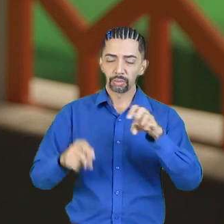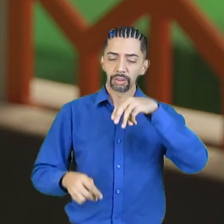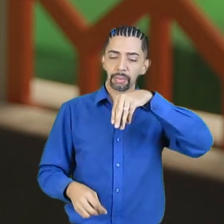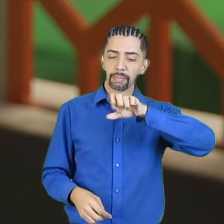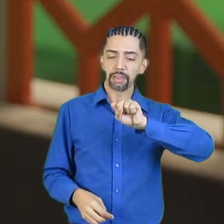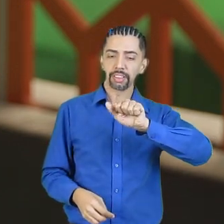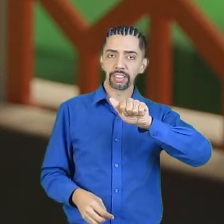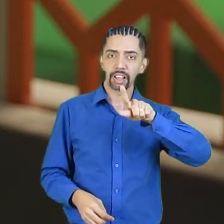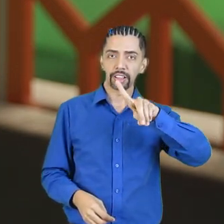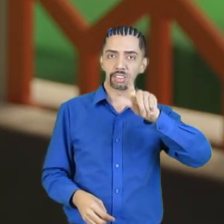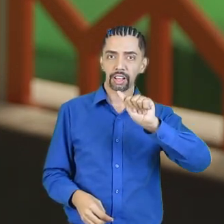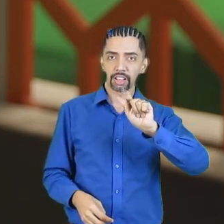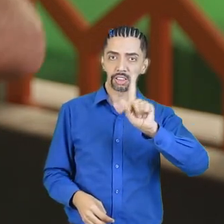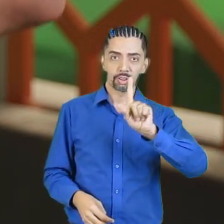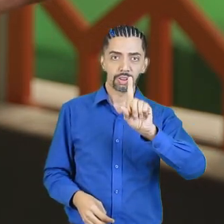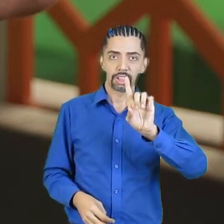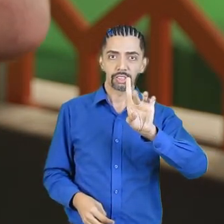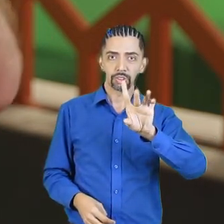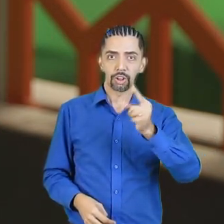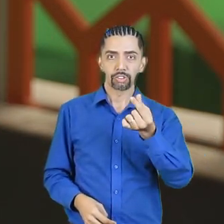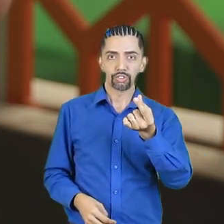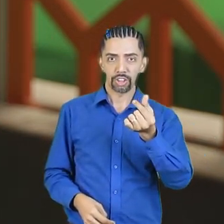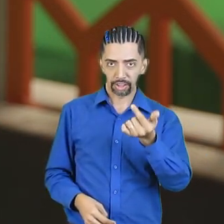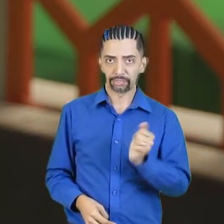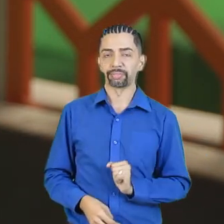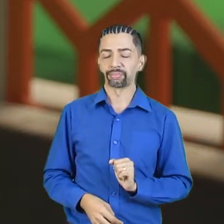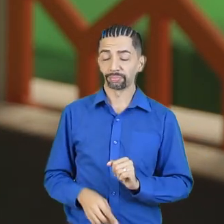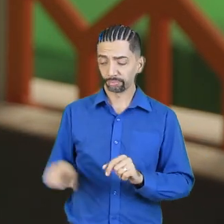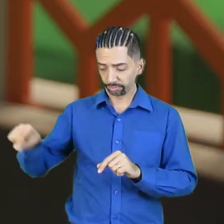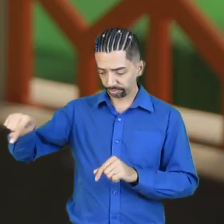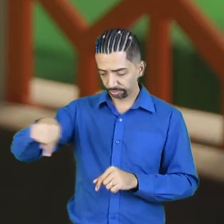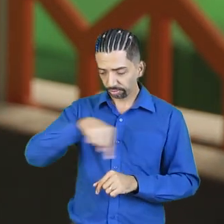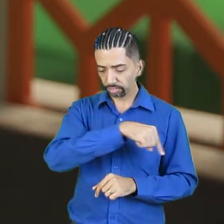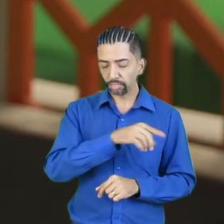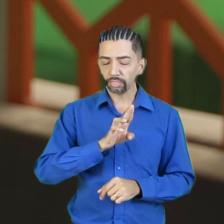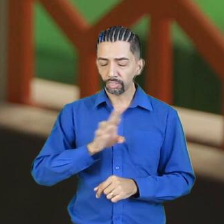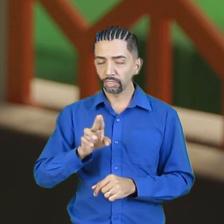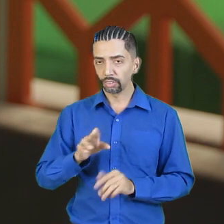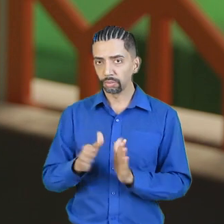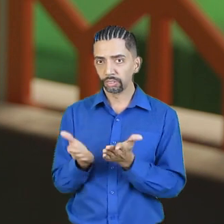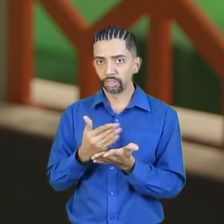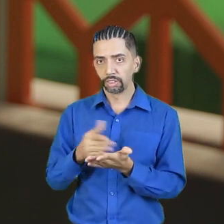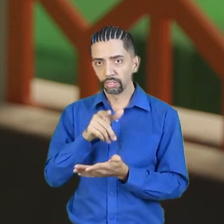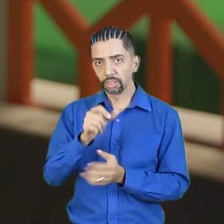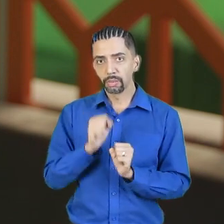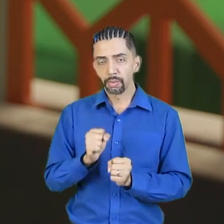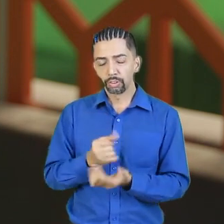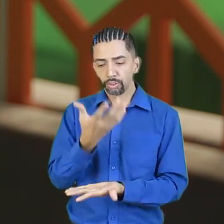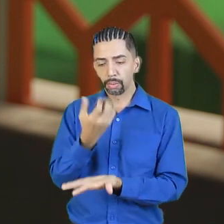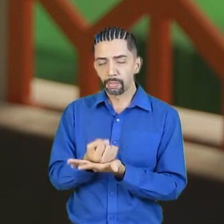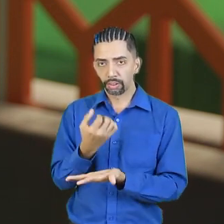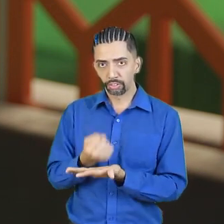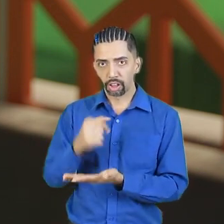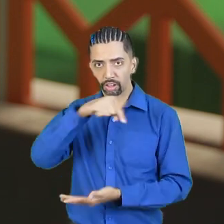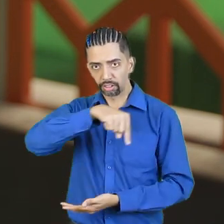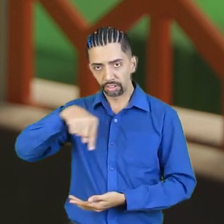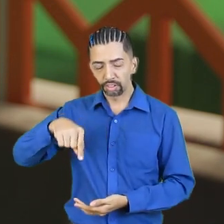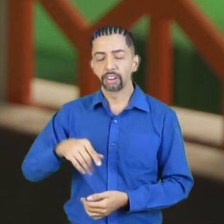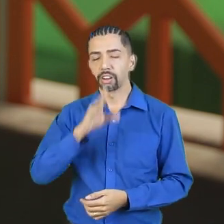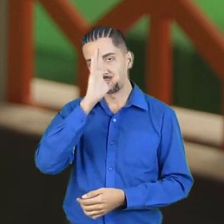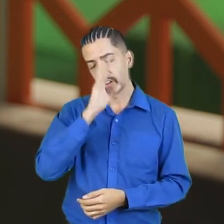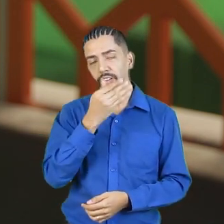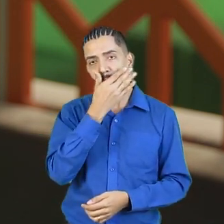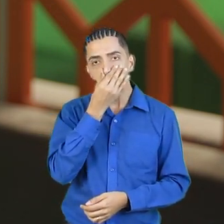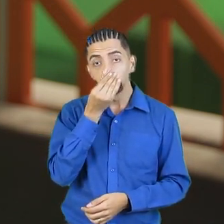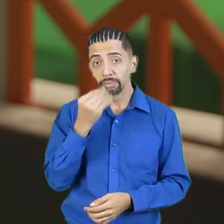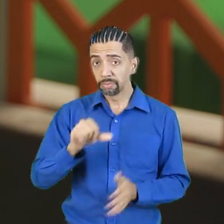de mesadas que você tem que aprender, levar para os seus familiares, inserindo na sua família para as crianças aprenderem,